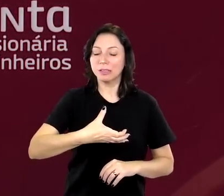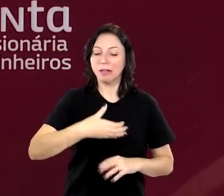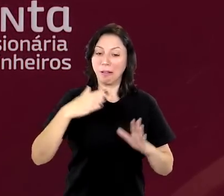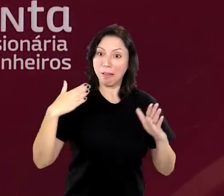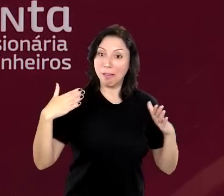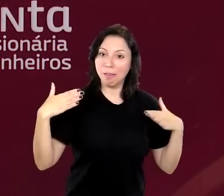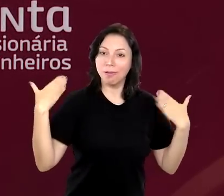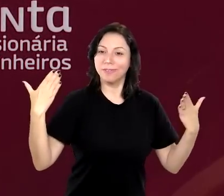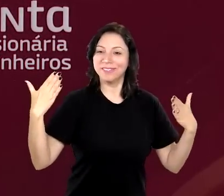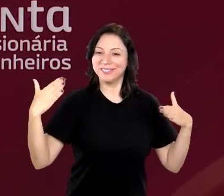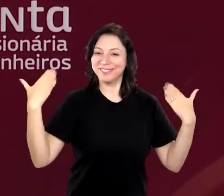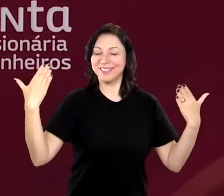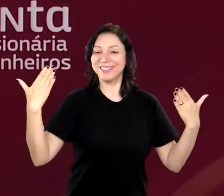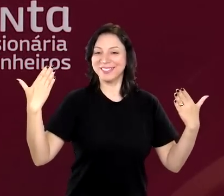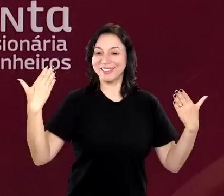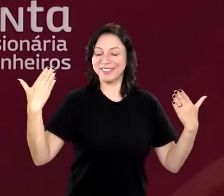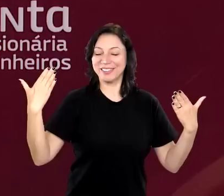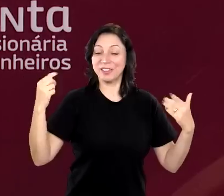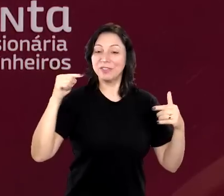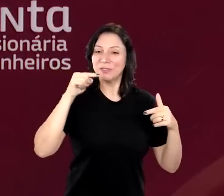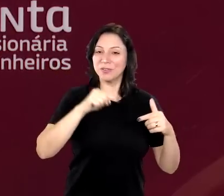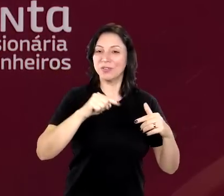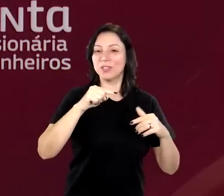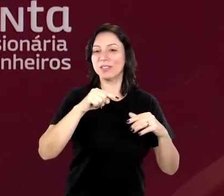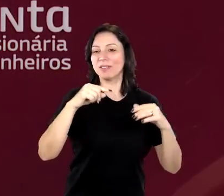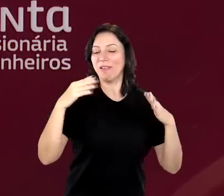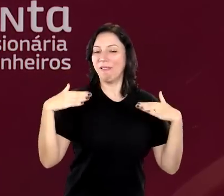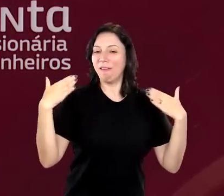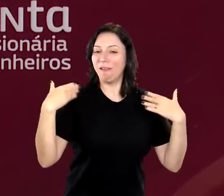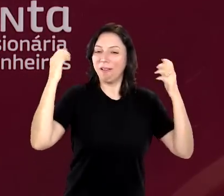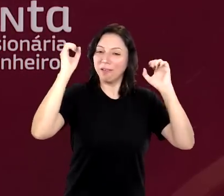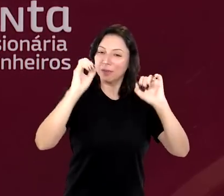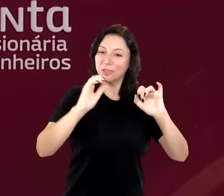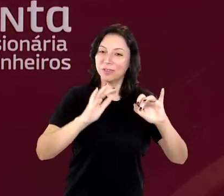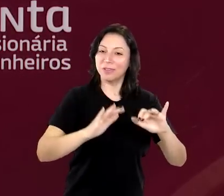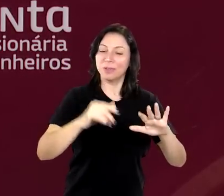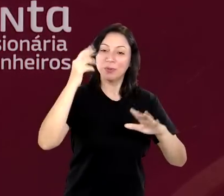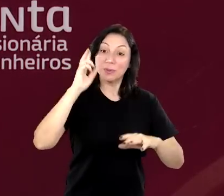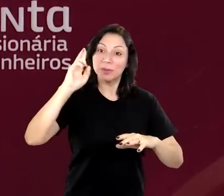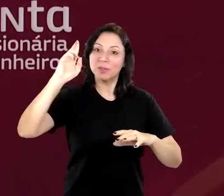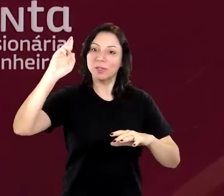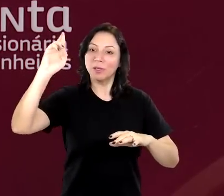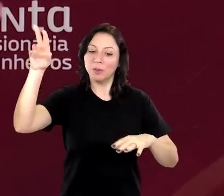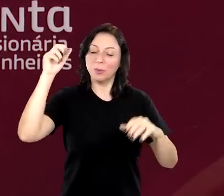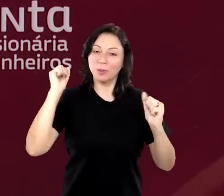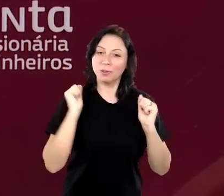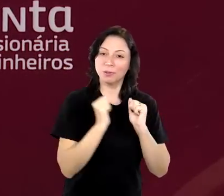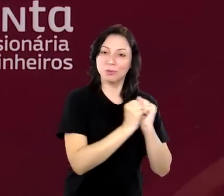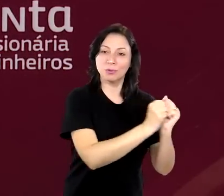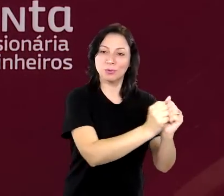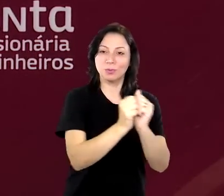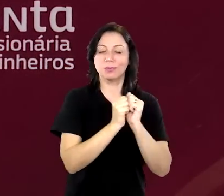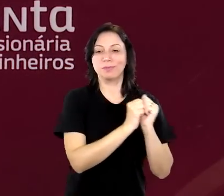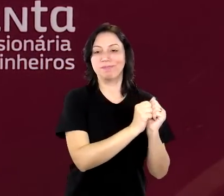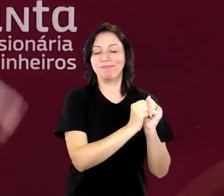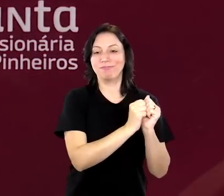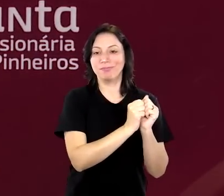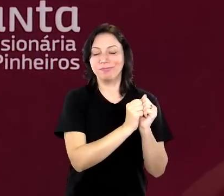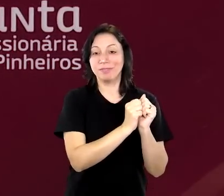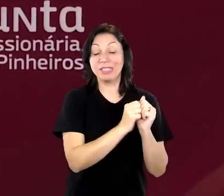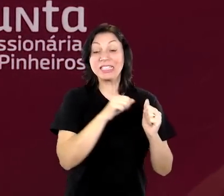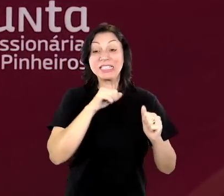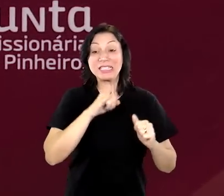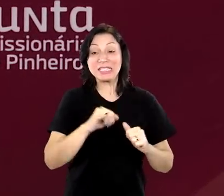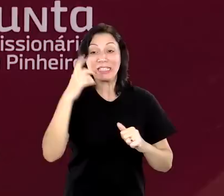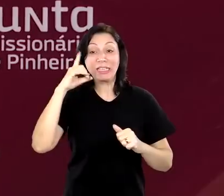Alegra-te, muito favorecida. O Senhor é contigo. Se Deus